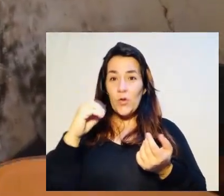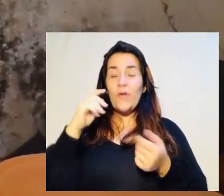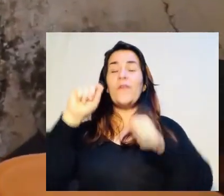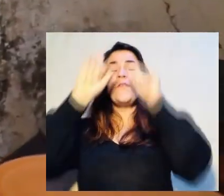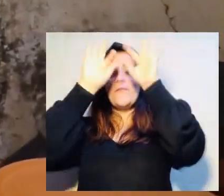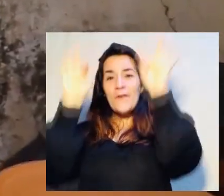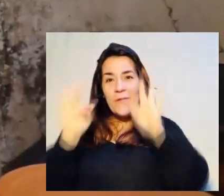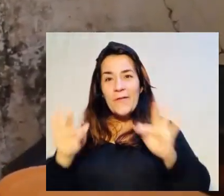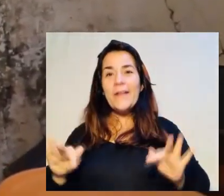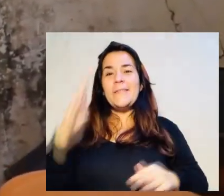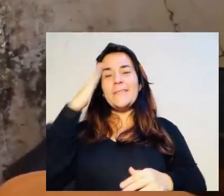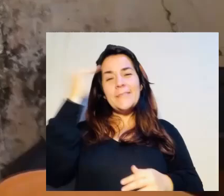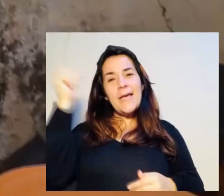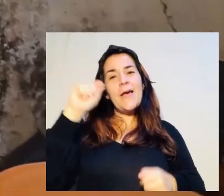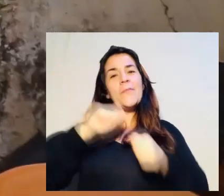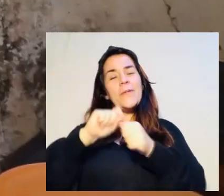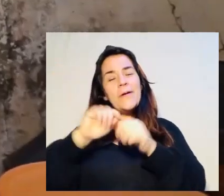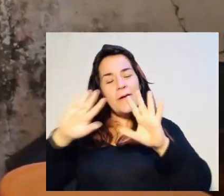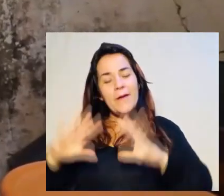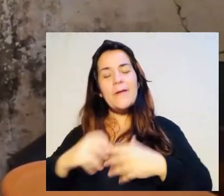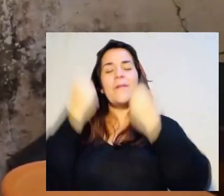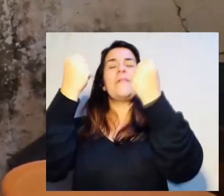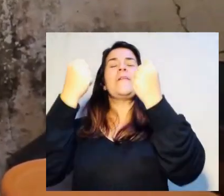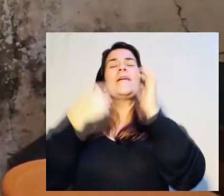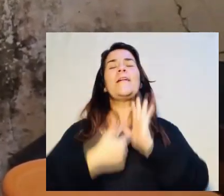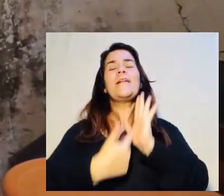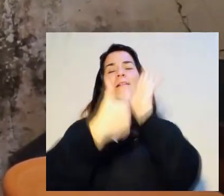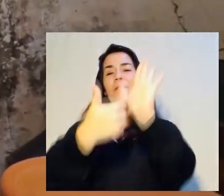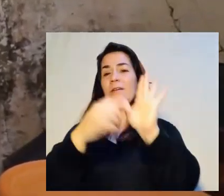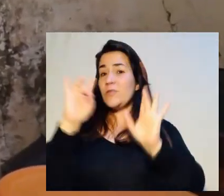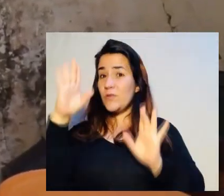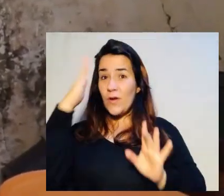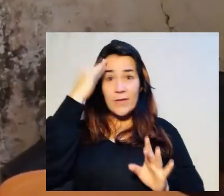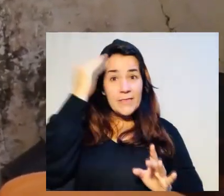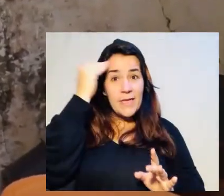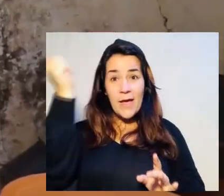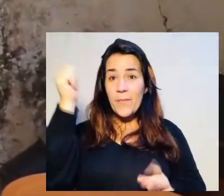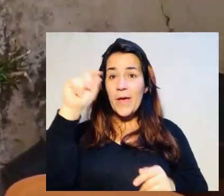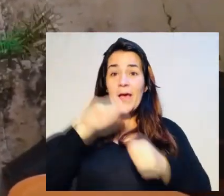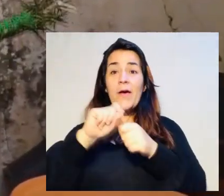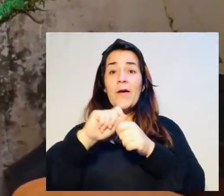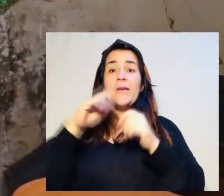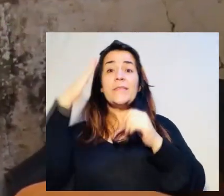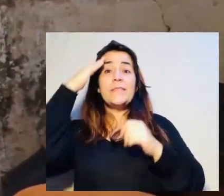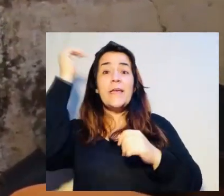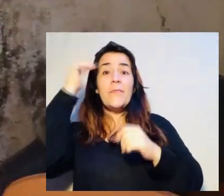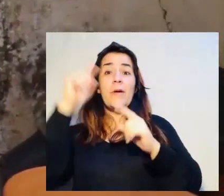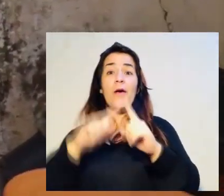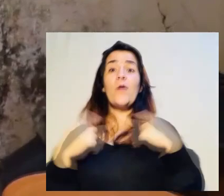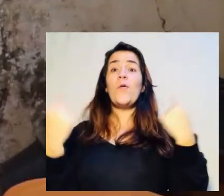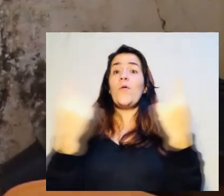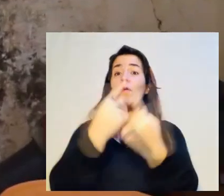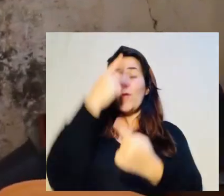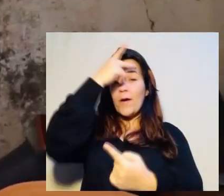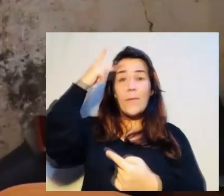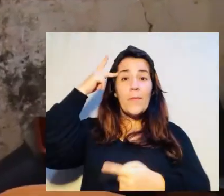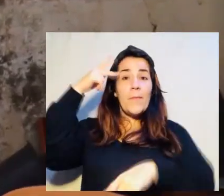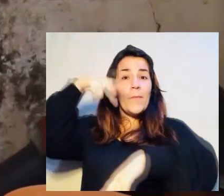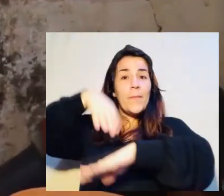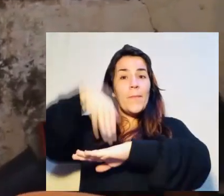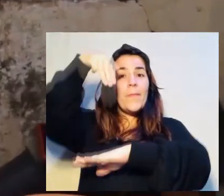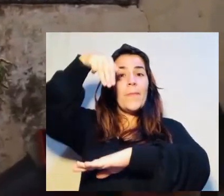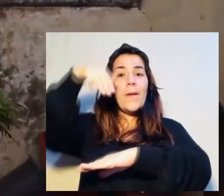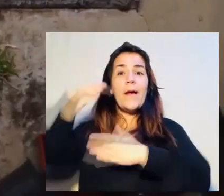só vendo. Mas fiquei feliz por saber que eu consegui levar não só os meus saberes, mas os saberes de muitos